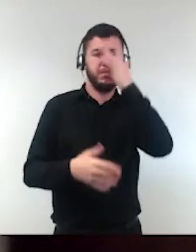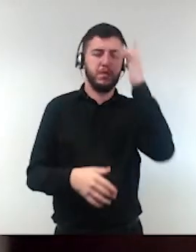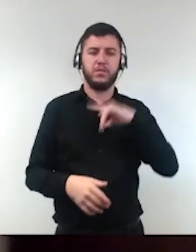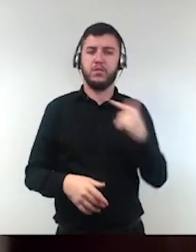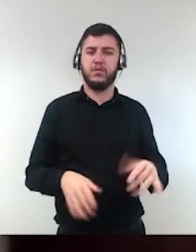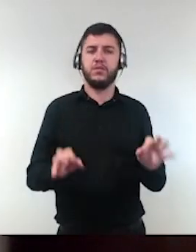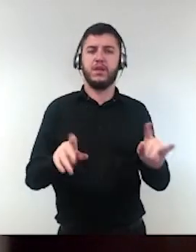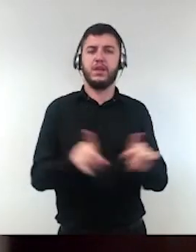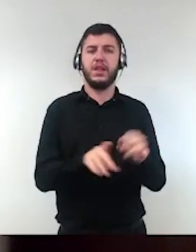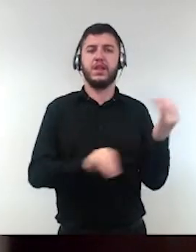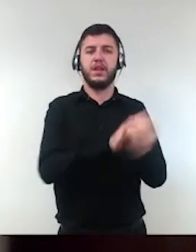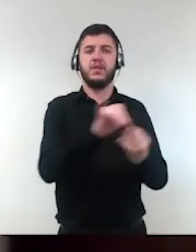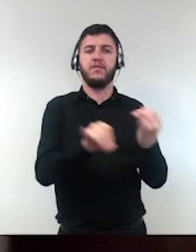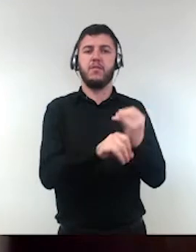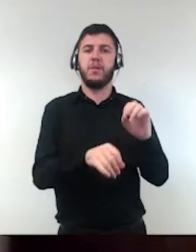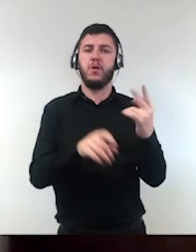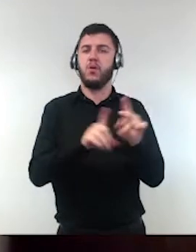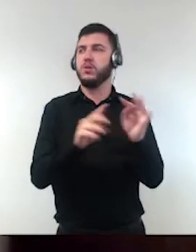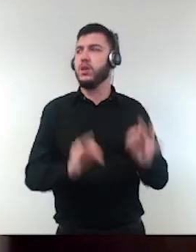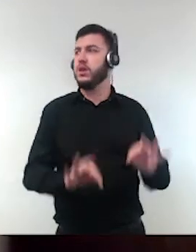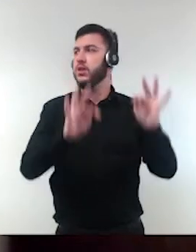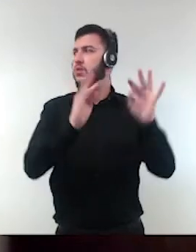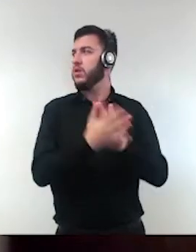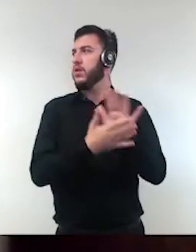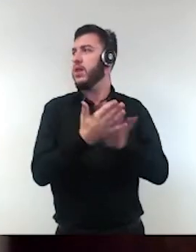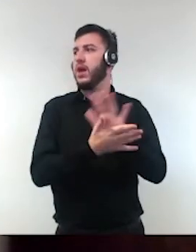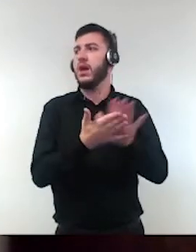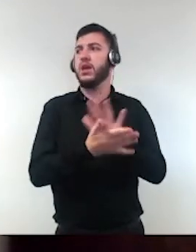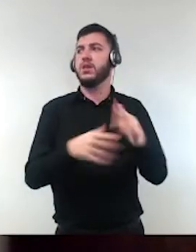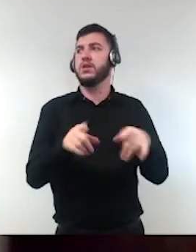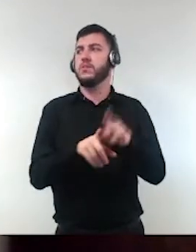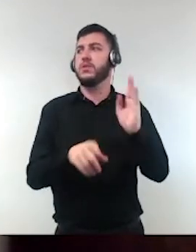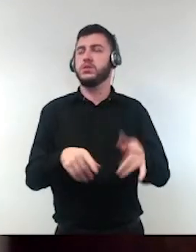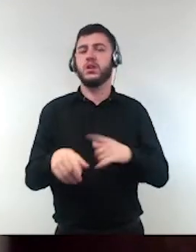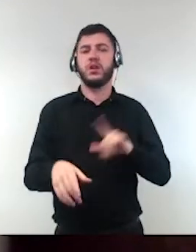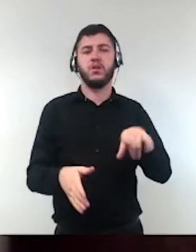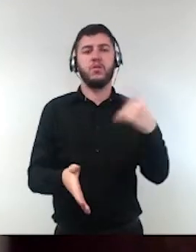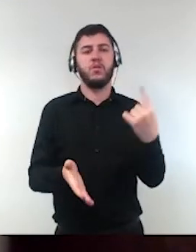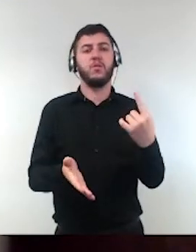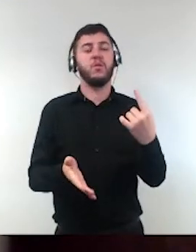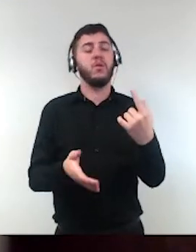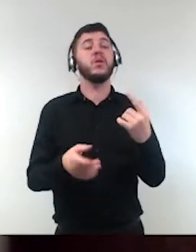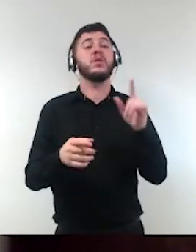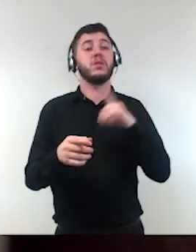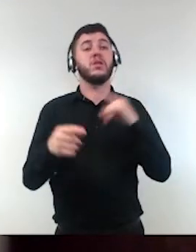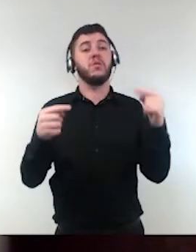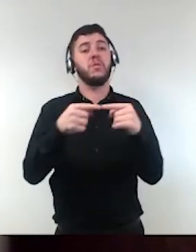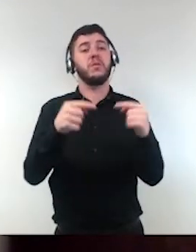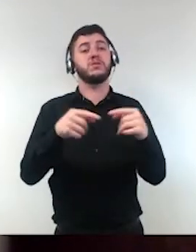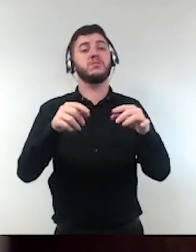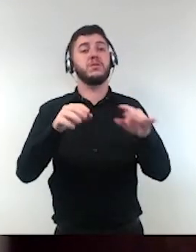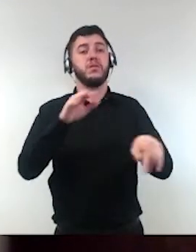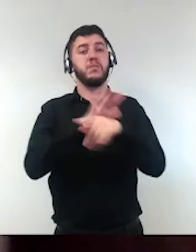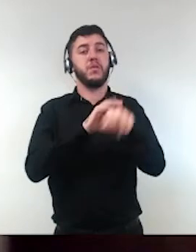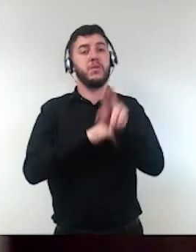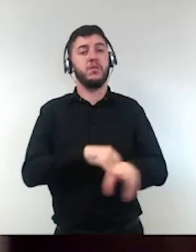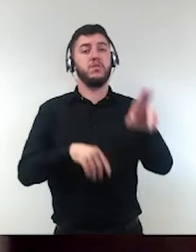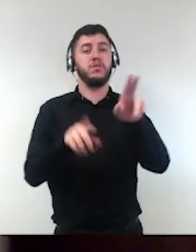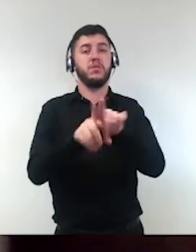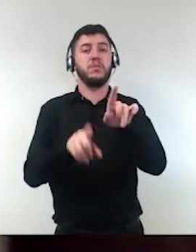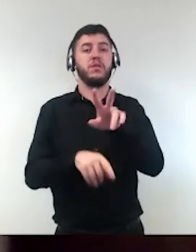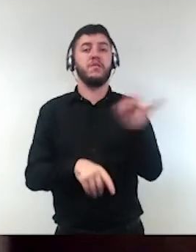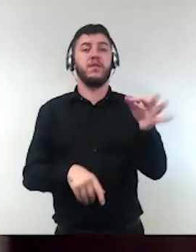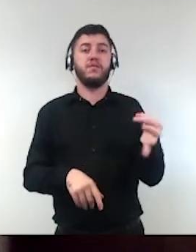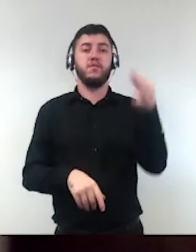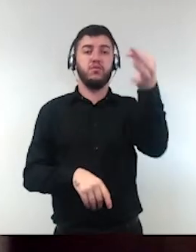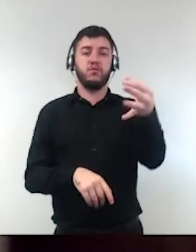esses recursos tecnológicos. Então, essa compatibilização do uso será também um desafio futuro e, por certo,